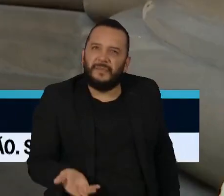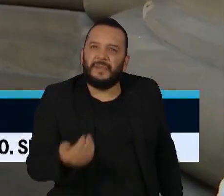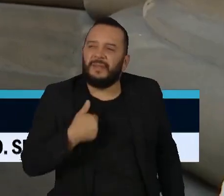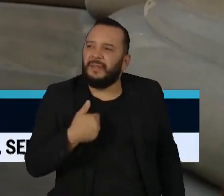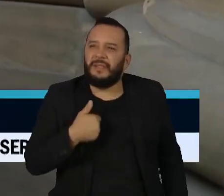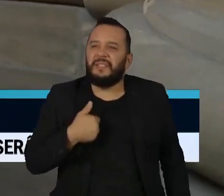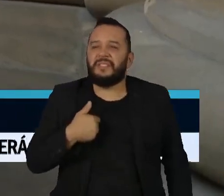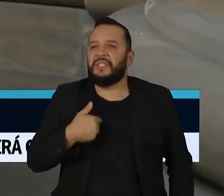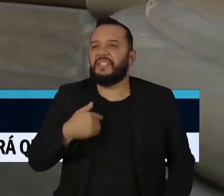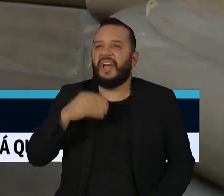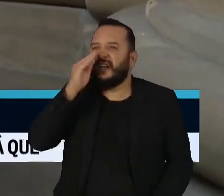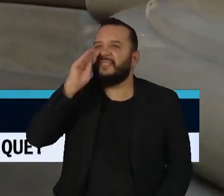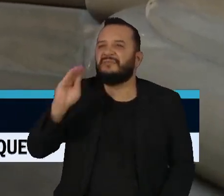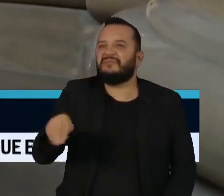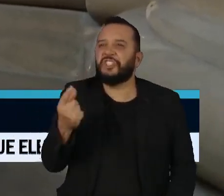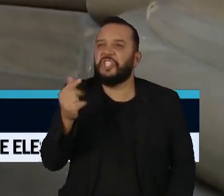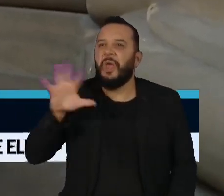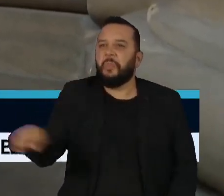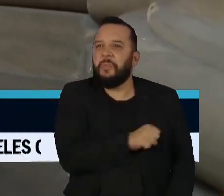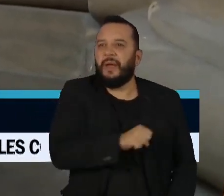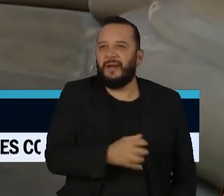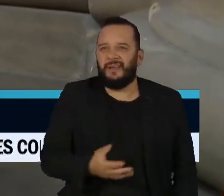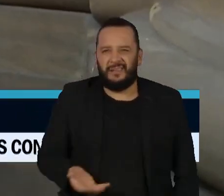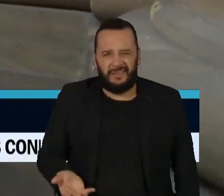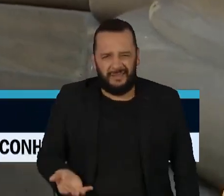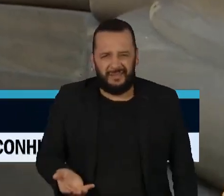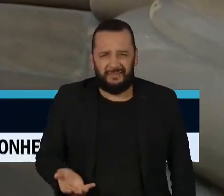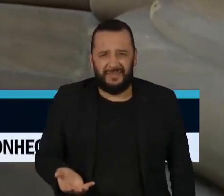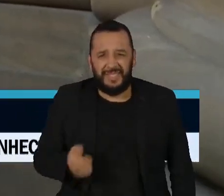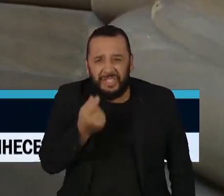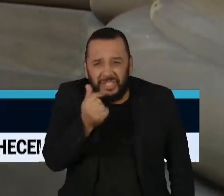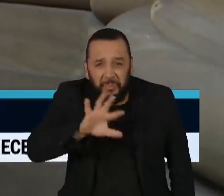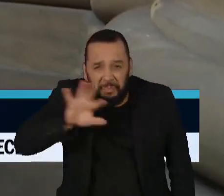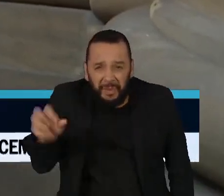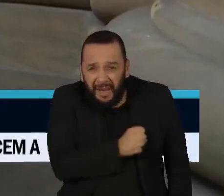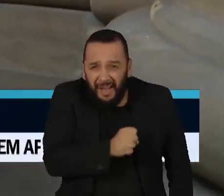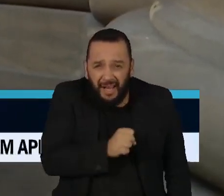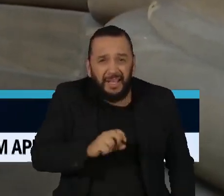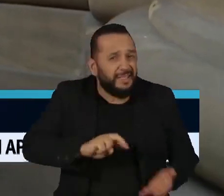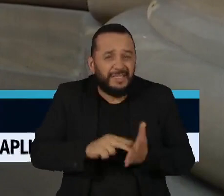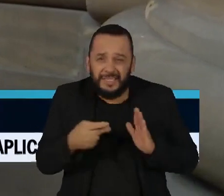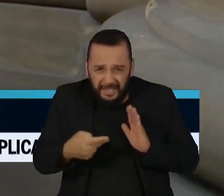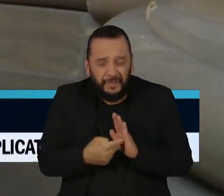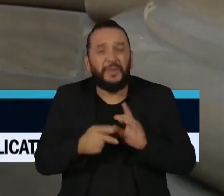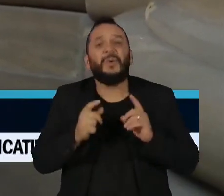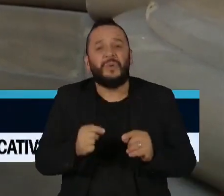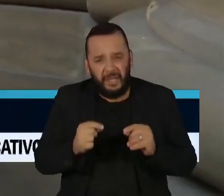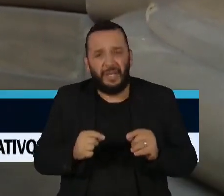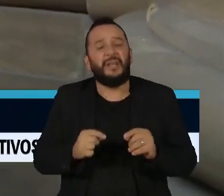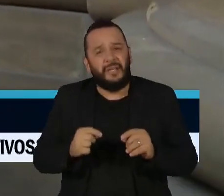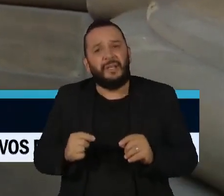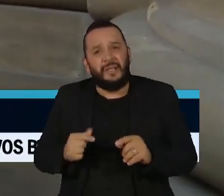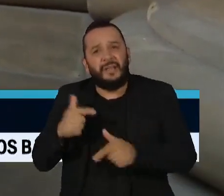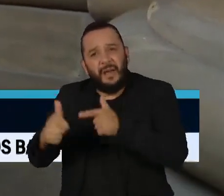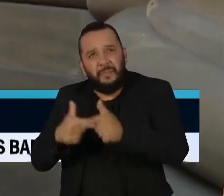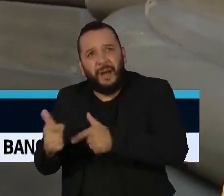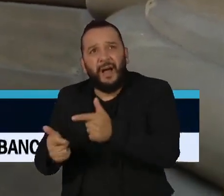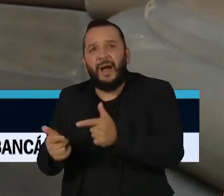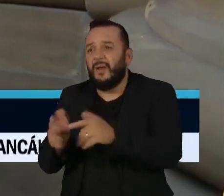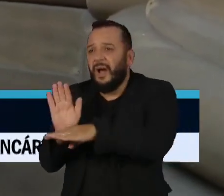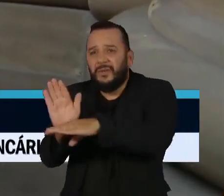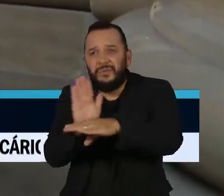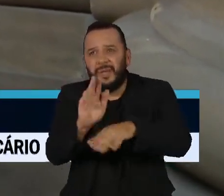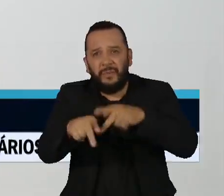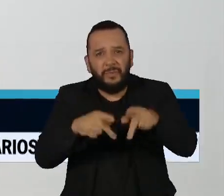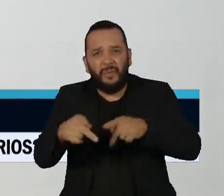isso, esquecem que isso, para nós, vai significar uma diminuição do serviço que